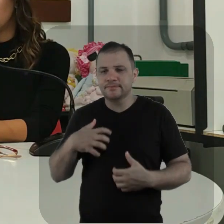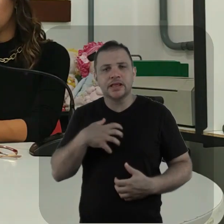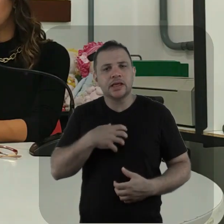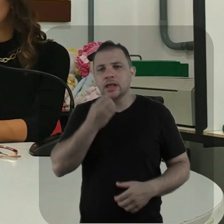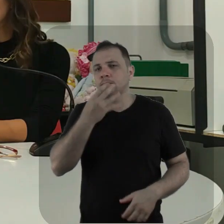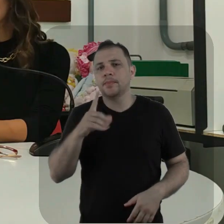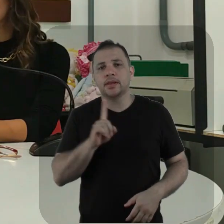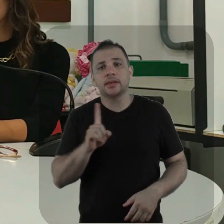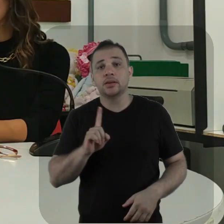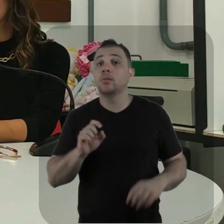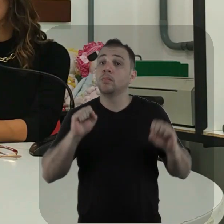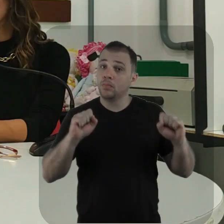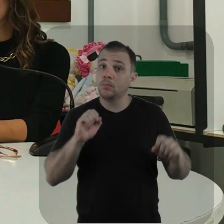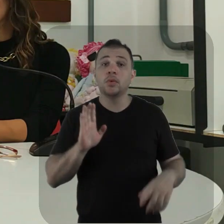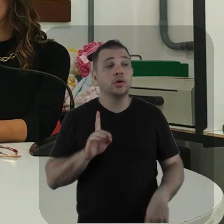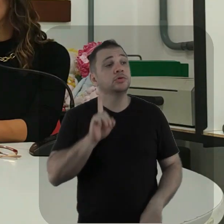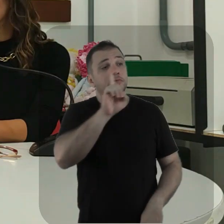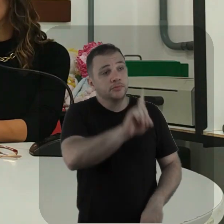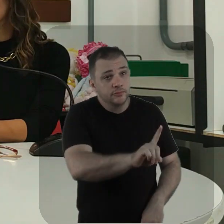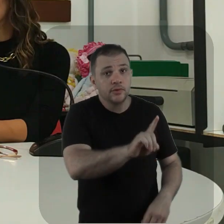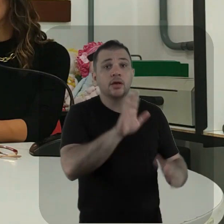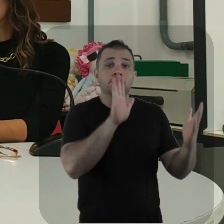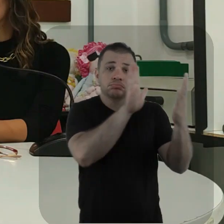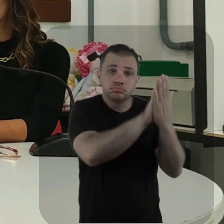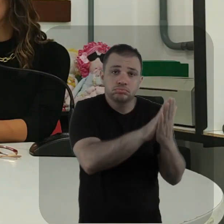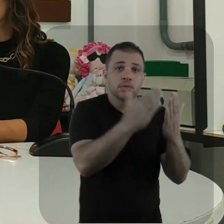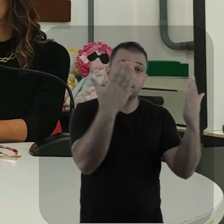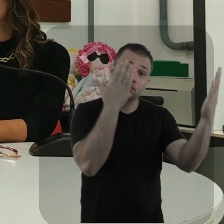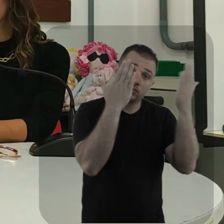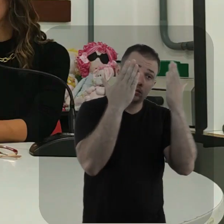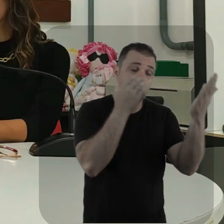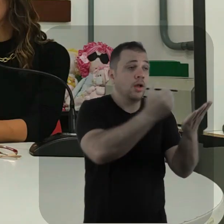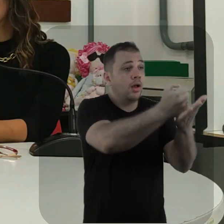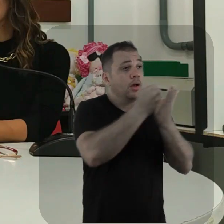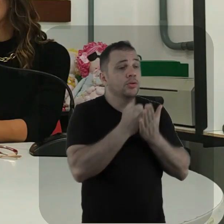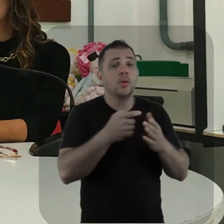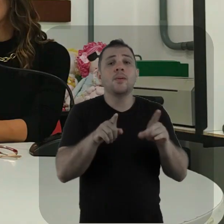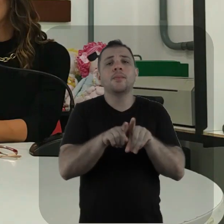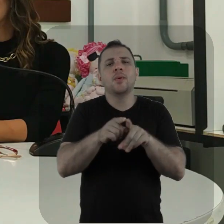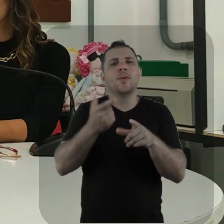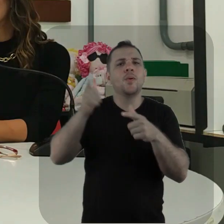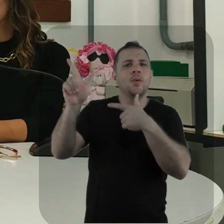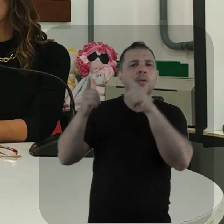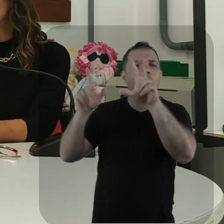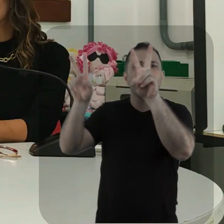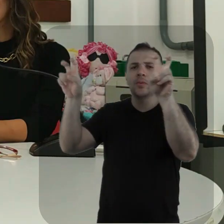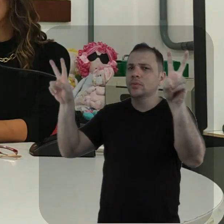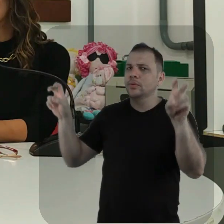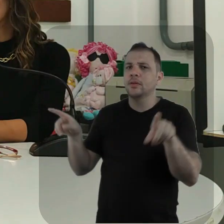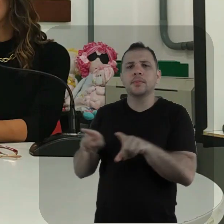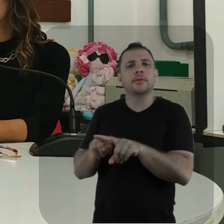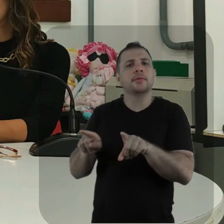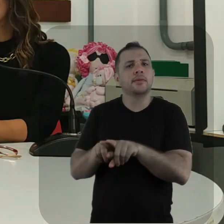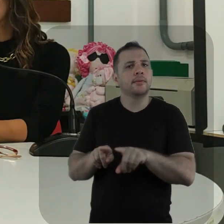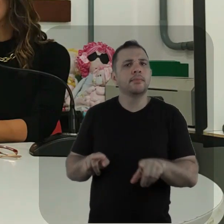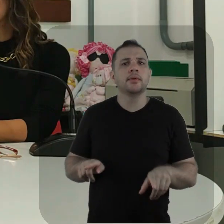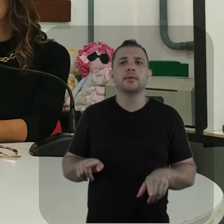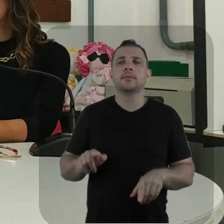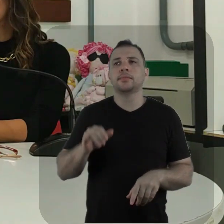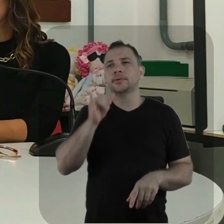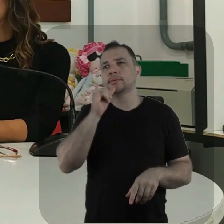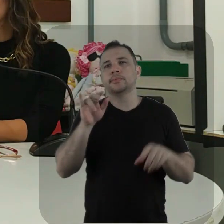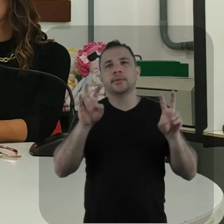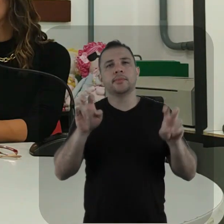ali recorrer a essa ajuda psicológica e isso pode ajudá-la, como outras questões. Às vezes vamos pensar as